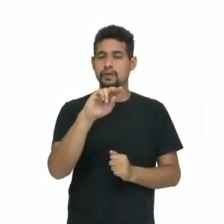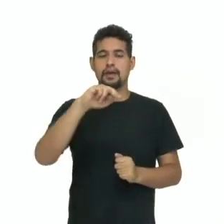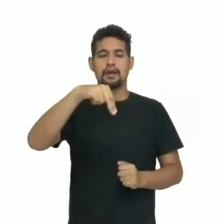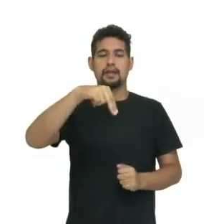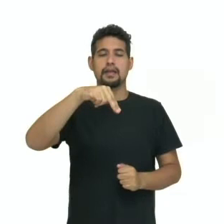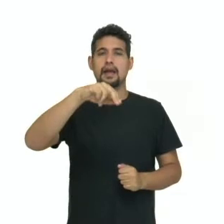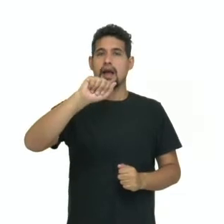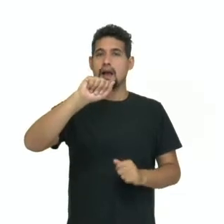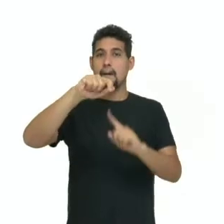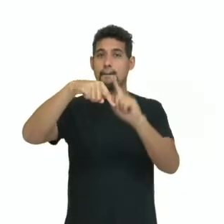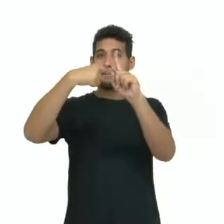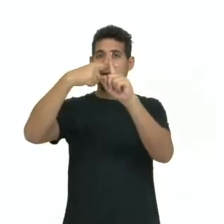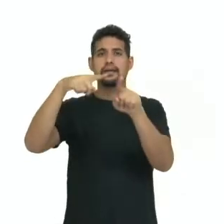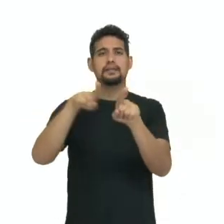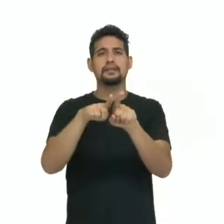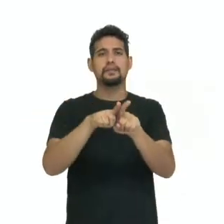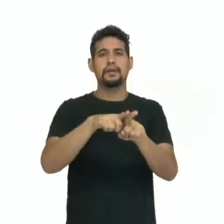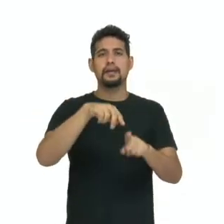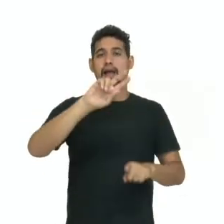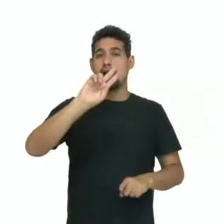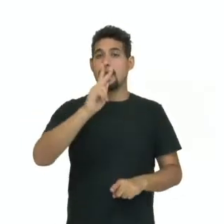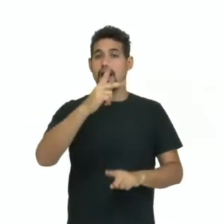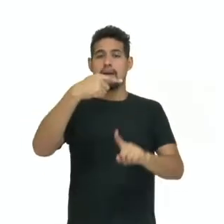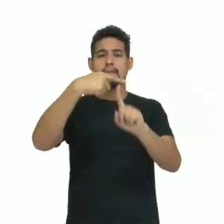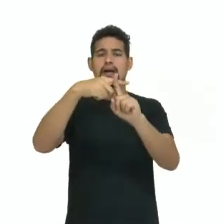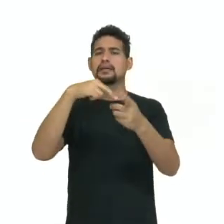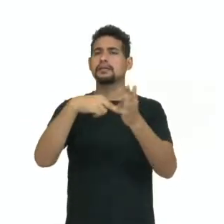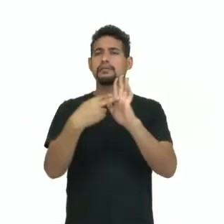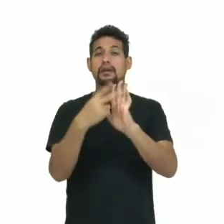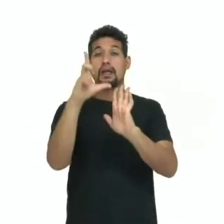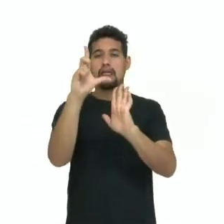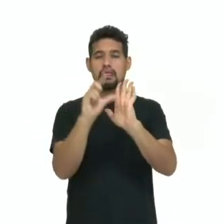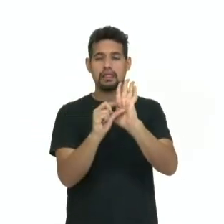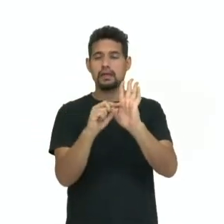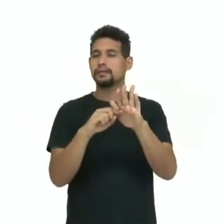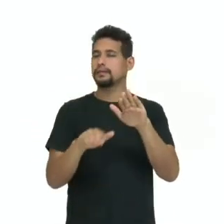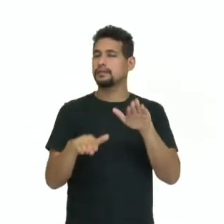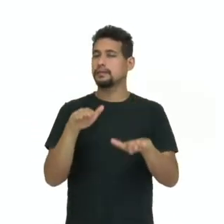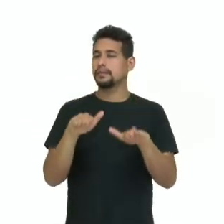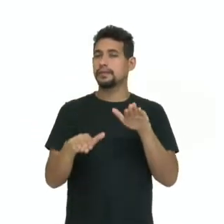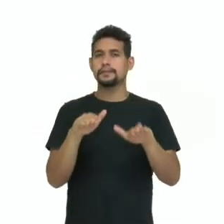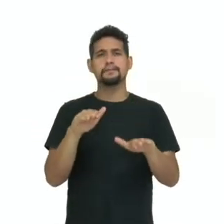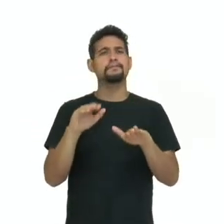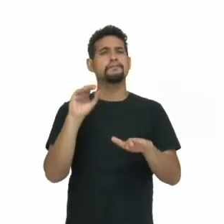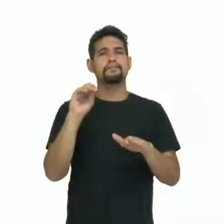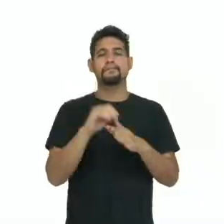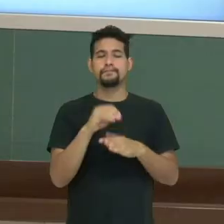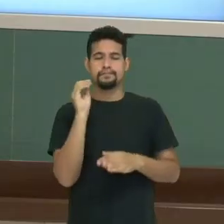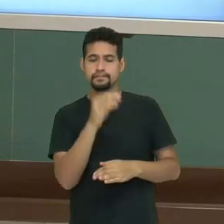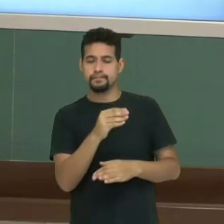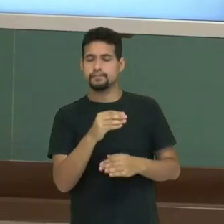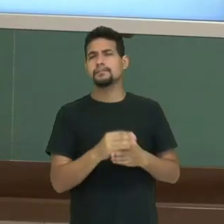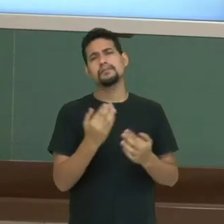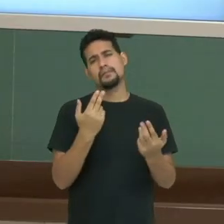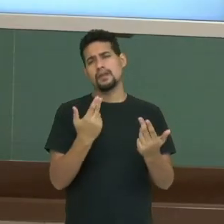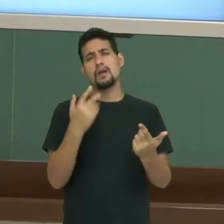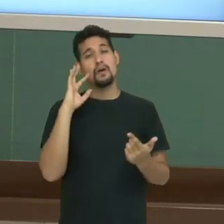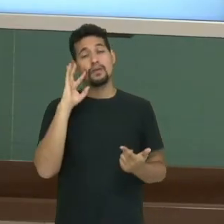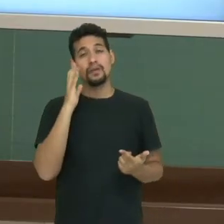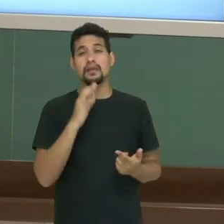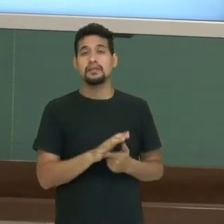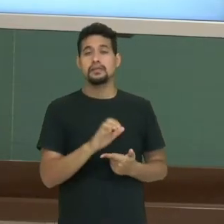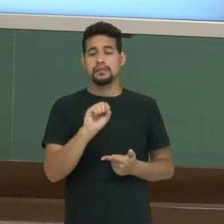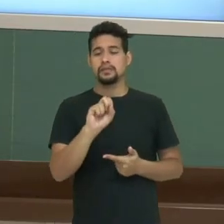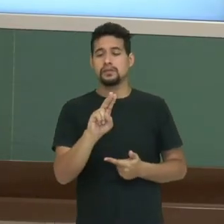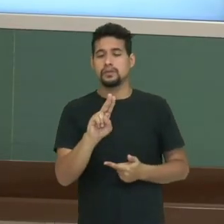do hidrônio, H+. O H+ é quem sofre a redução, de acordo com a prioridade de descarga. Então, é o mesmo caso. A